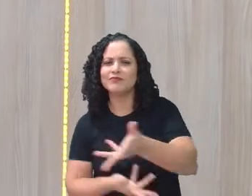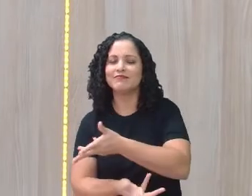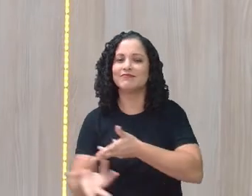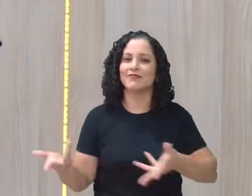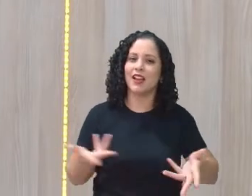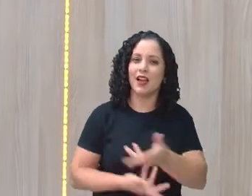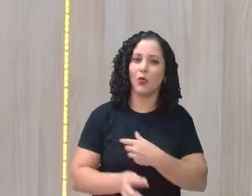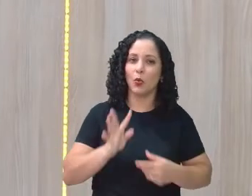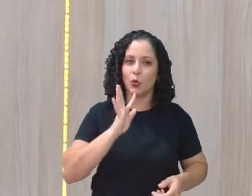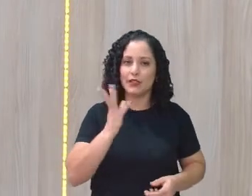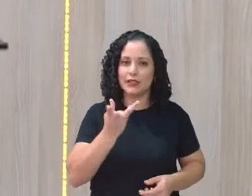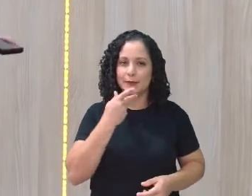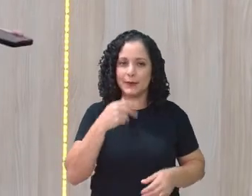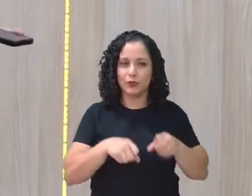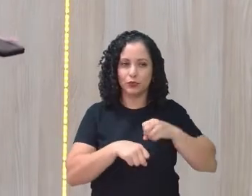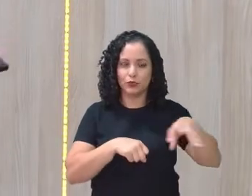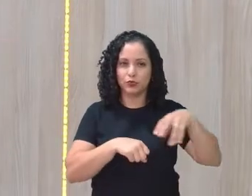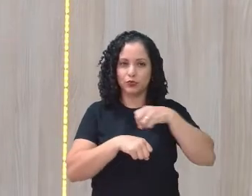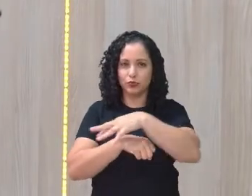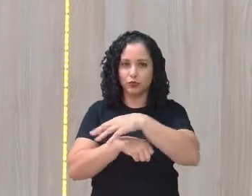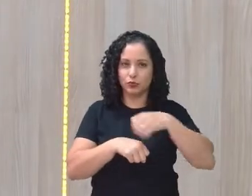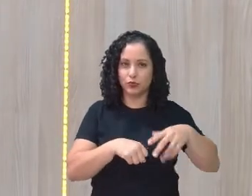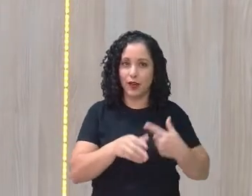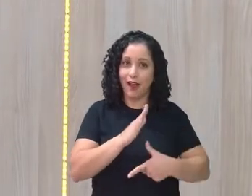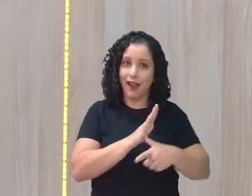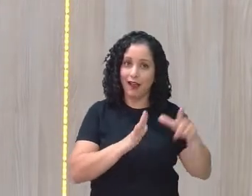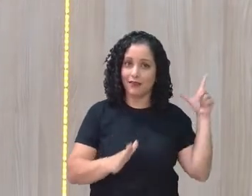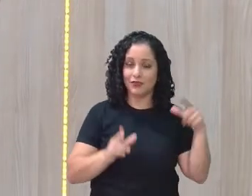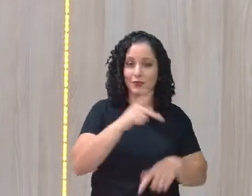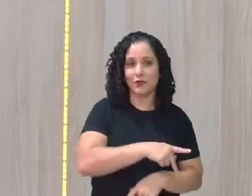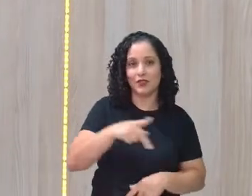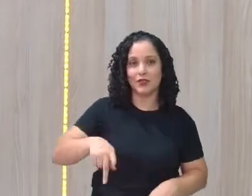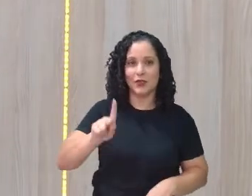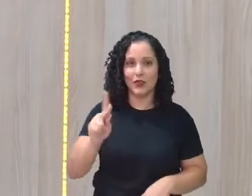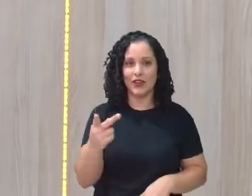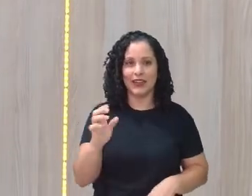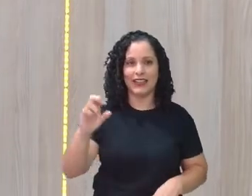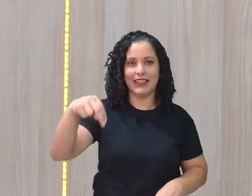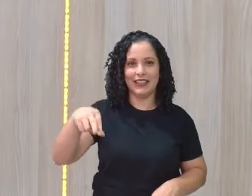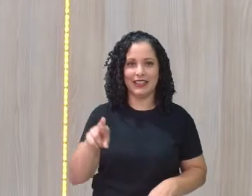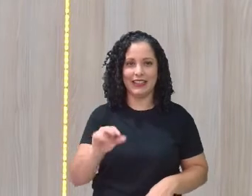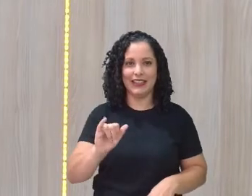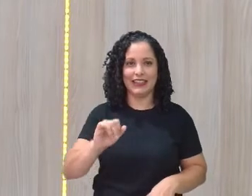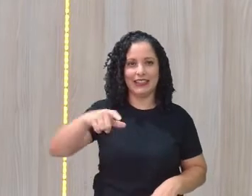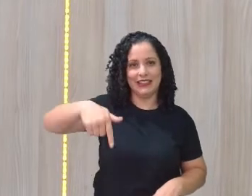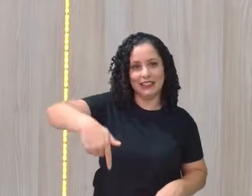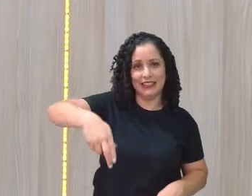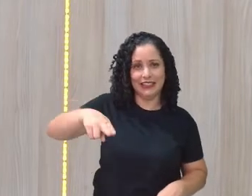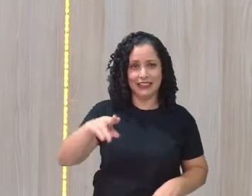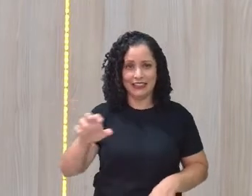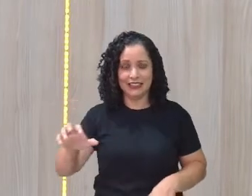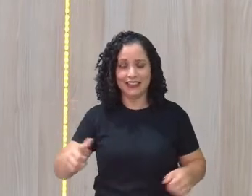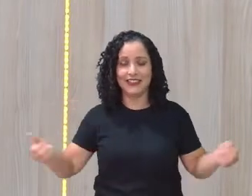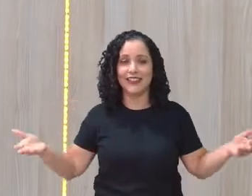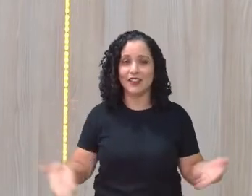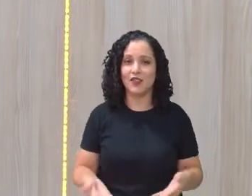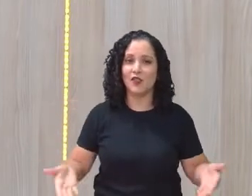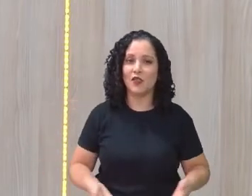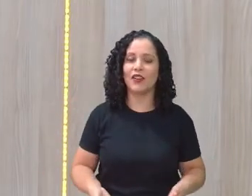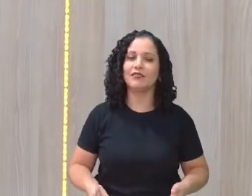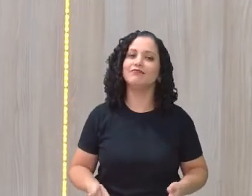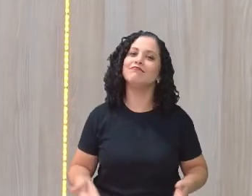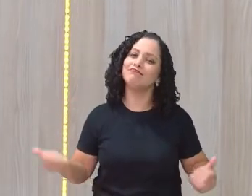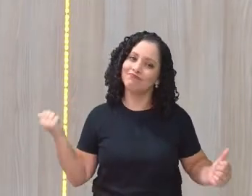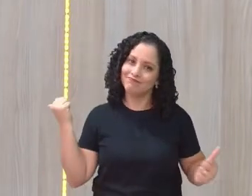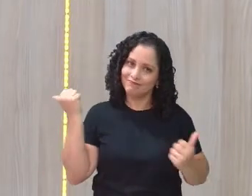conhecimento, essa caminhada aí com o professor Henrique, e agora eu vou assumir aqui para, junto com vocês, ir dialogando, falando